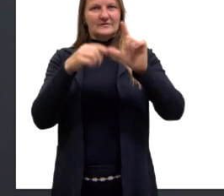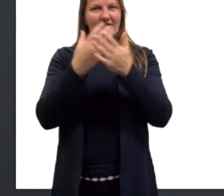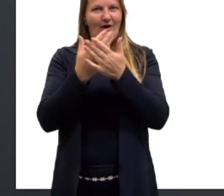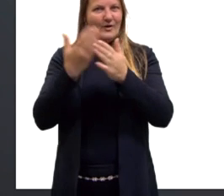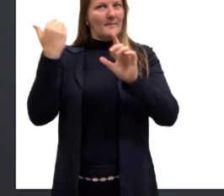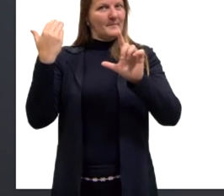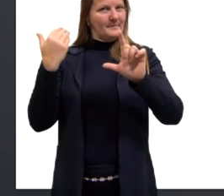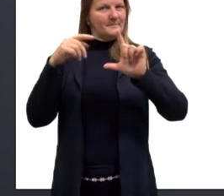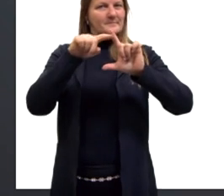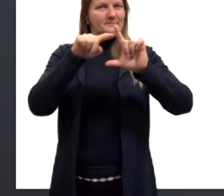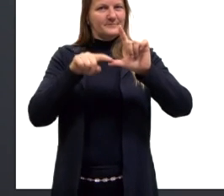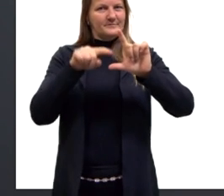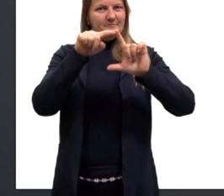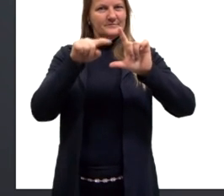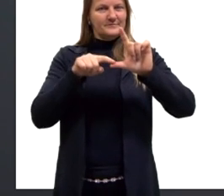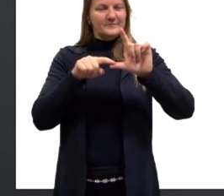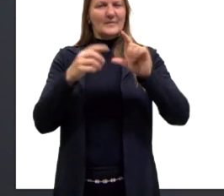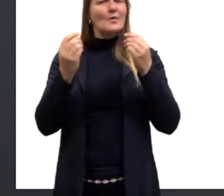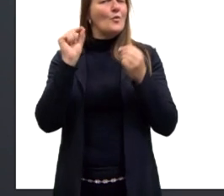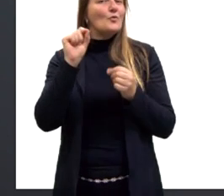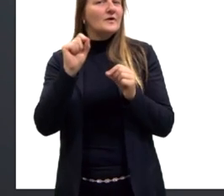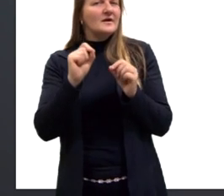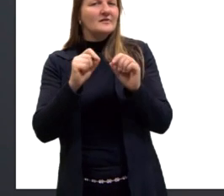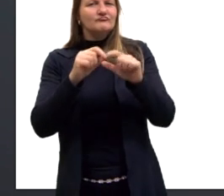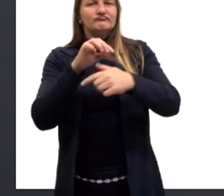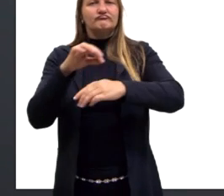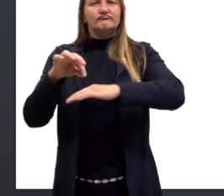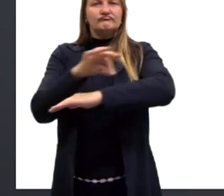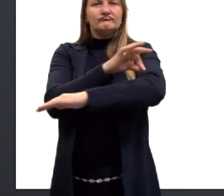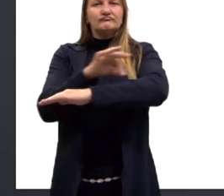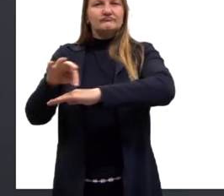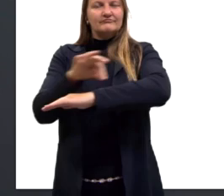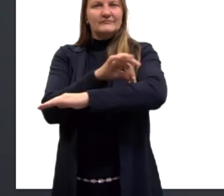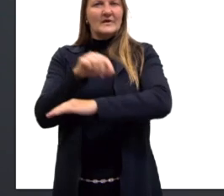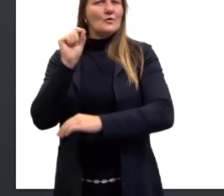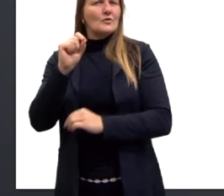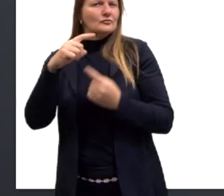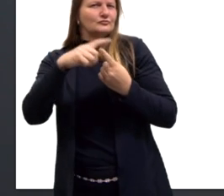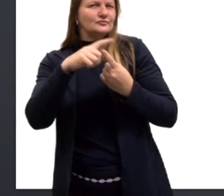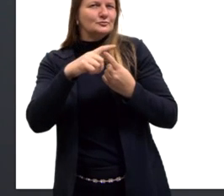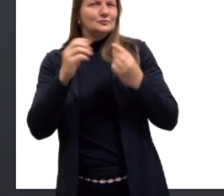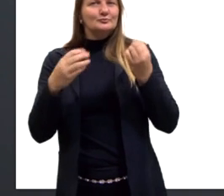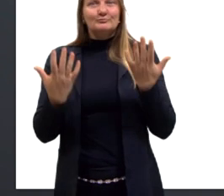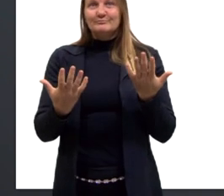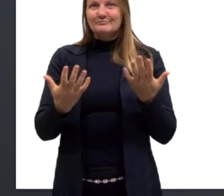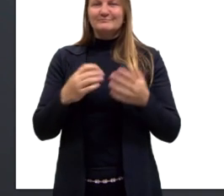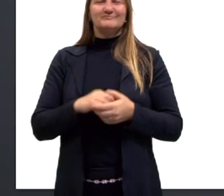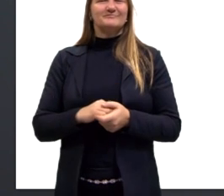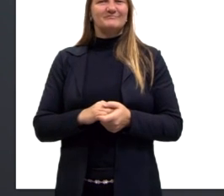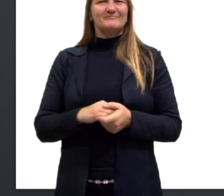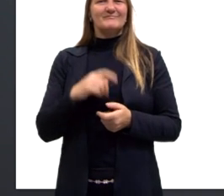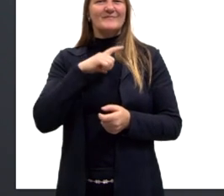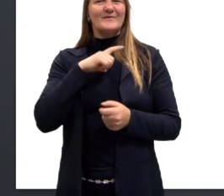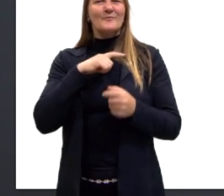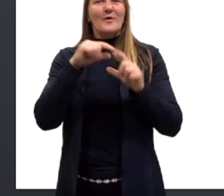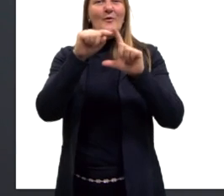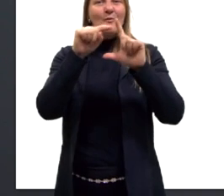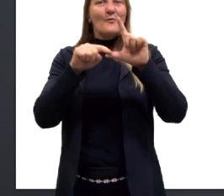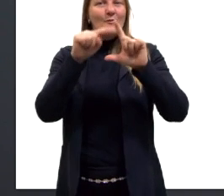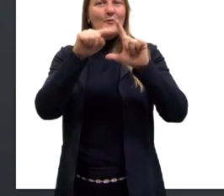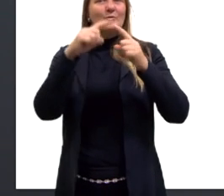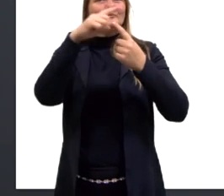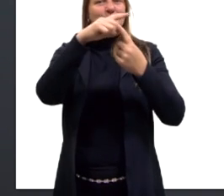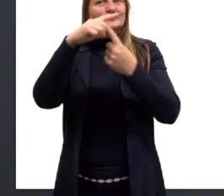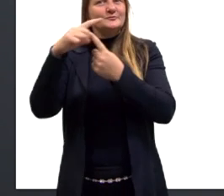nós vimos ali né O que são retas quais são os tipos de retas quais são os tipos de